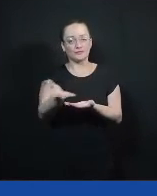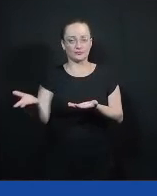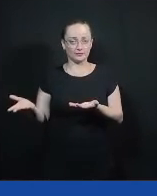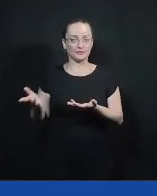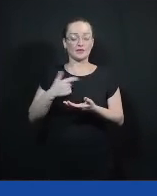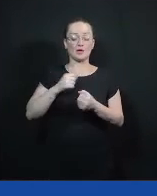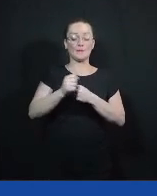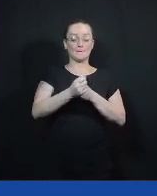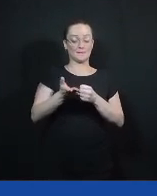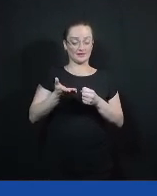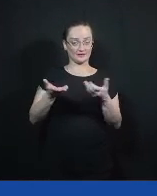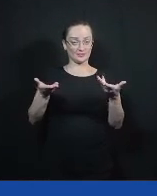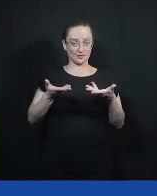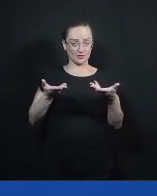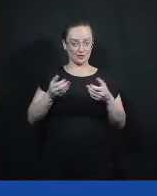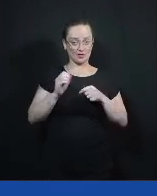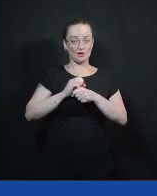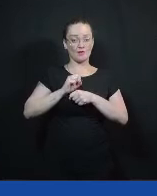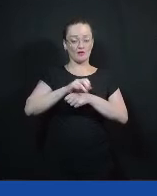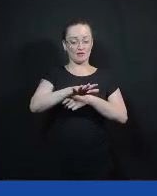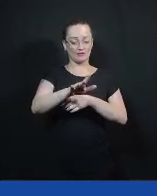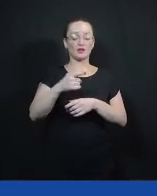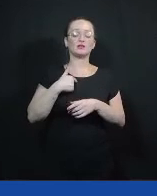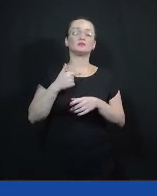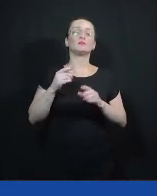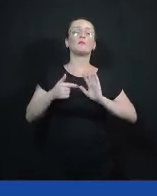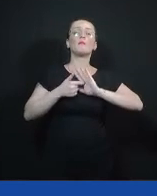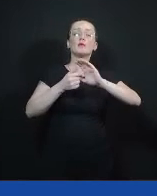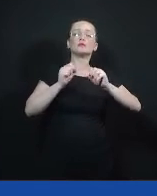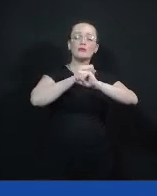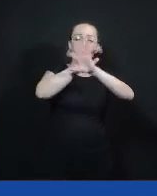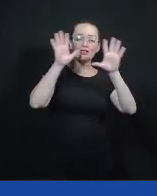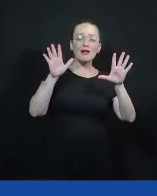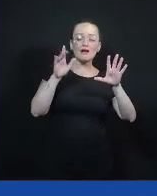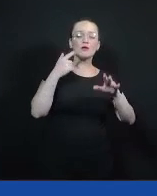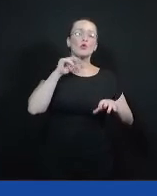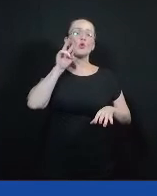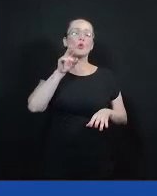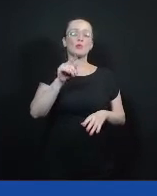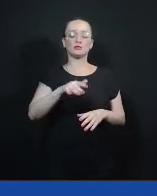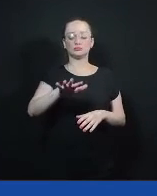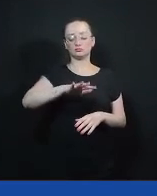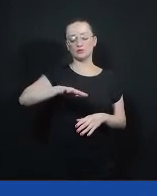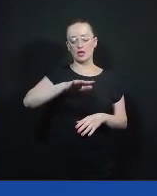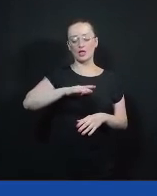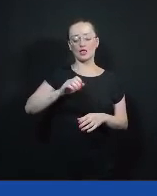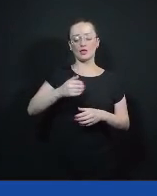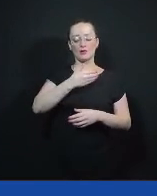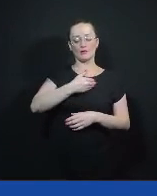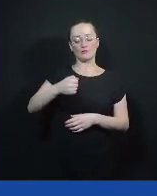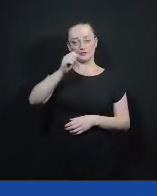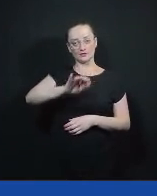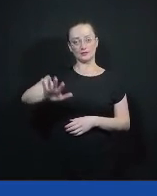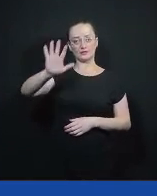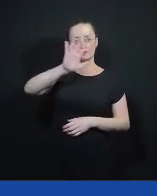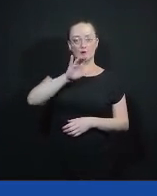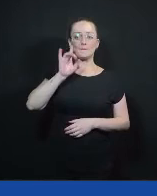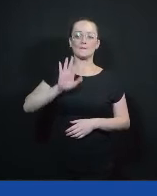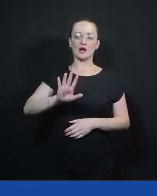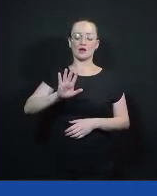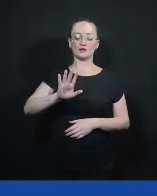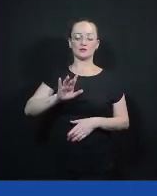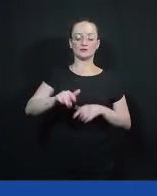E a pandemia do coronavírus deixou isso muito claro, o quanto se olhou muito para as ações do governo federal, embora a ação